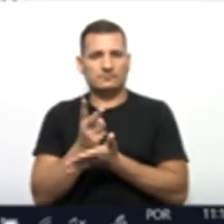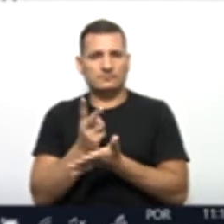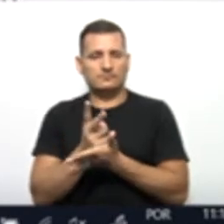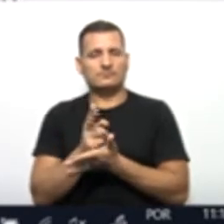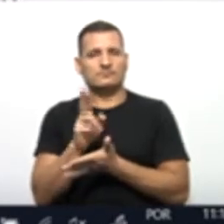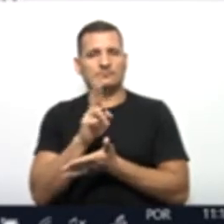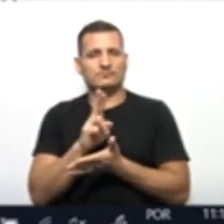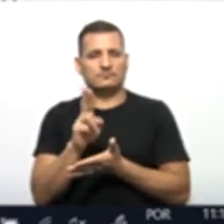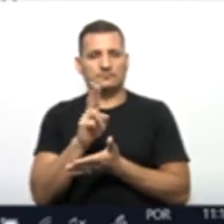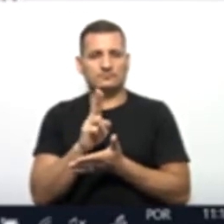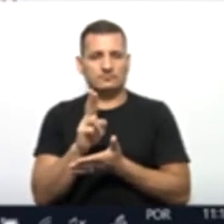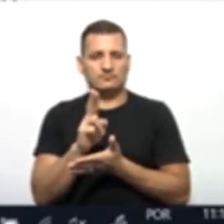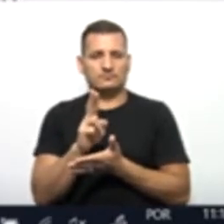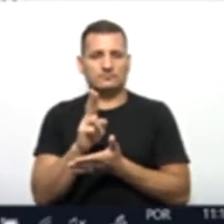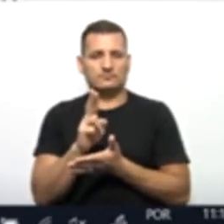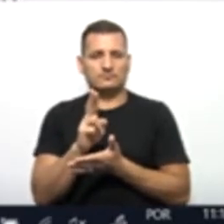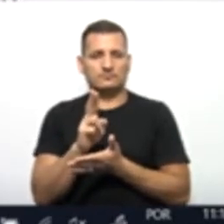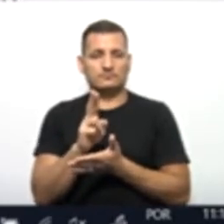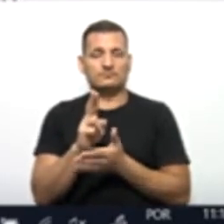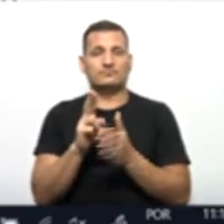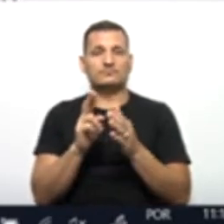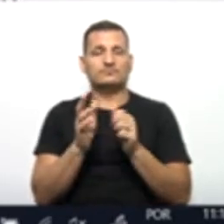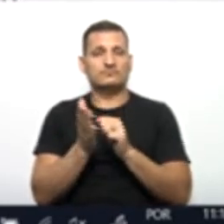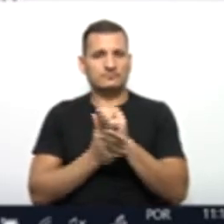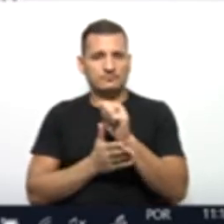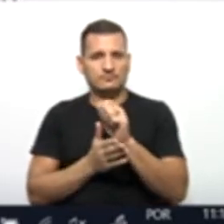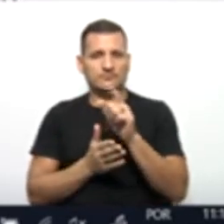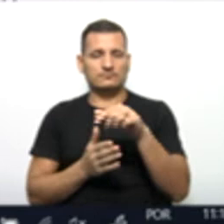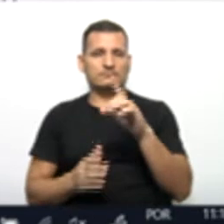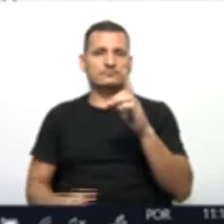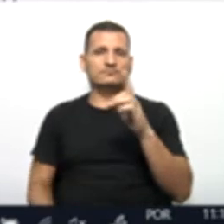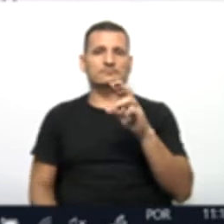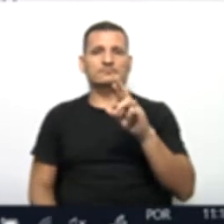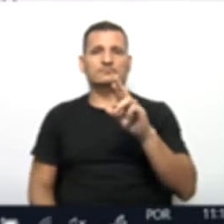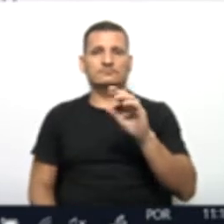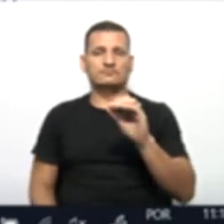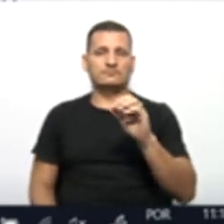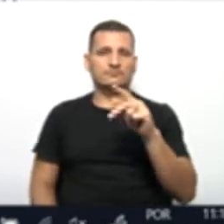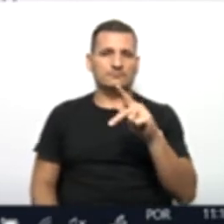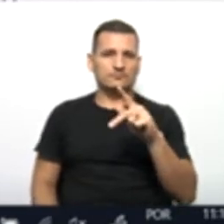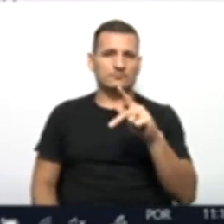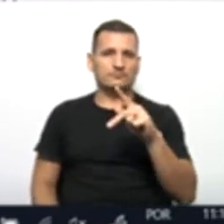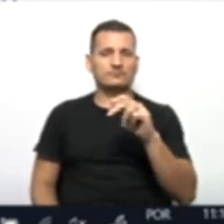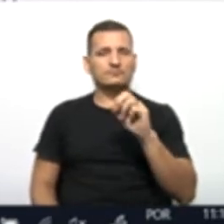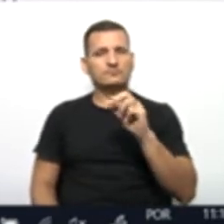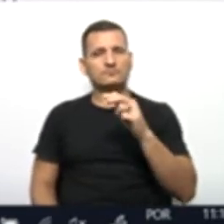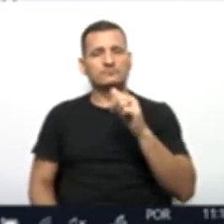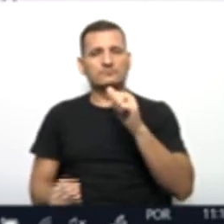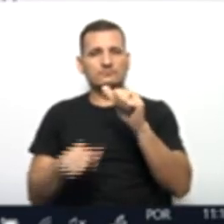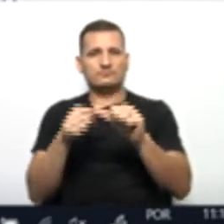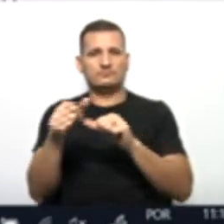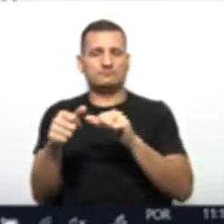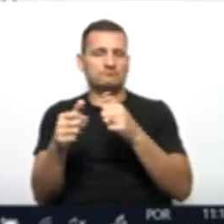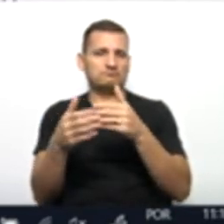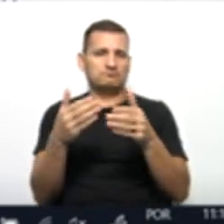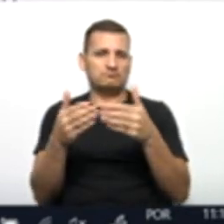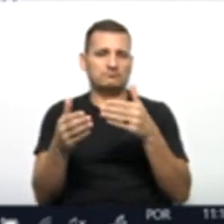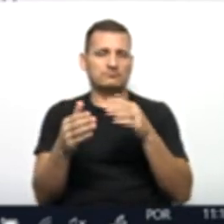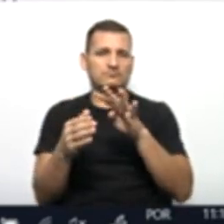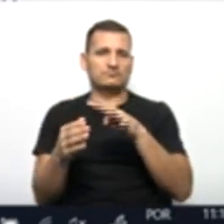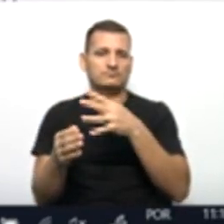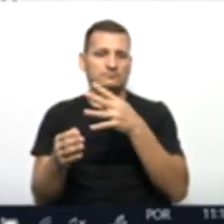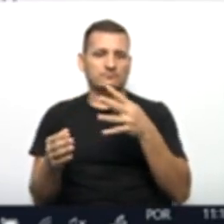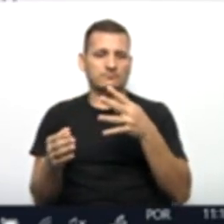procedimento é o drop tempo para apagar ou precisar alterar alguma coisa na tabela certo vou passar aqui pra